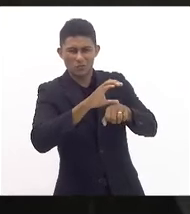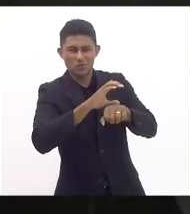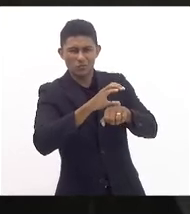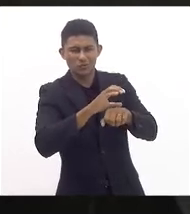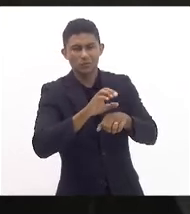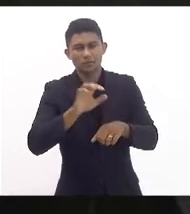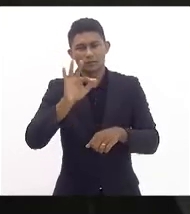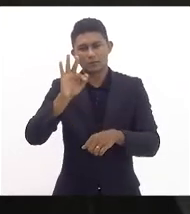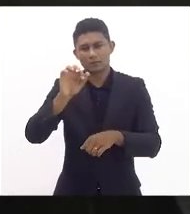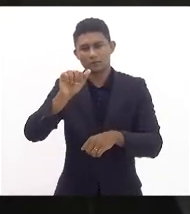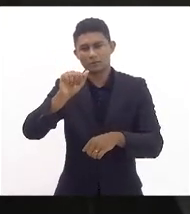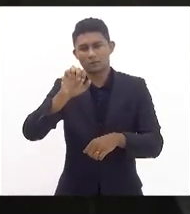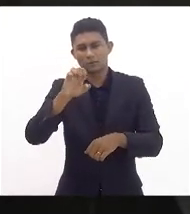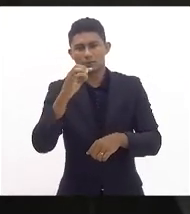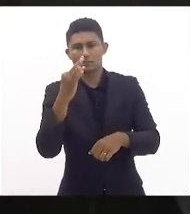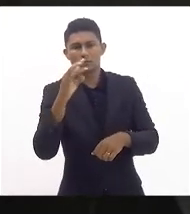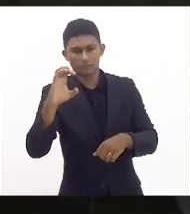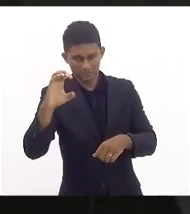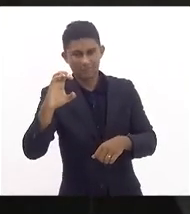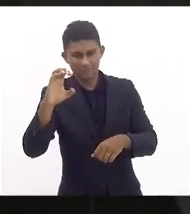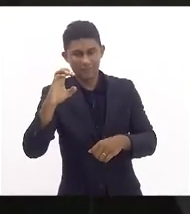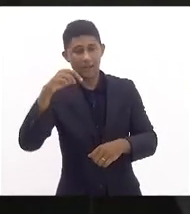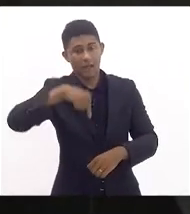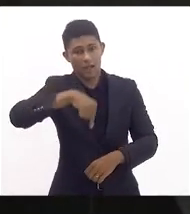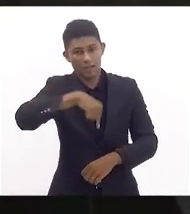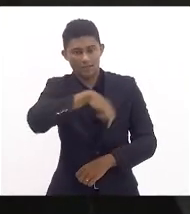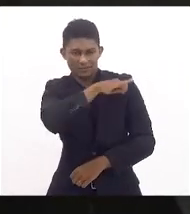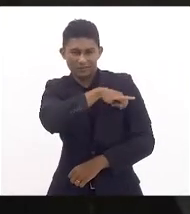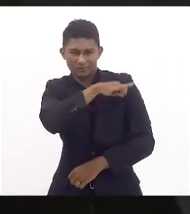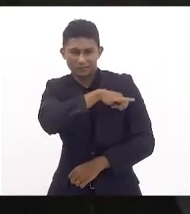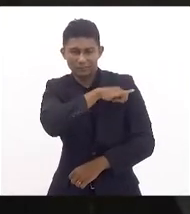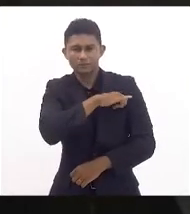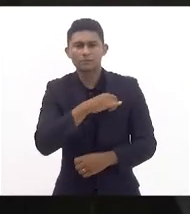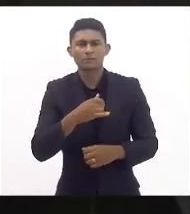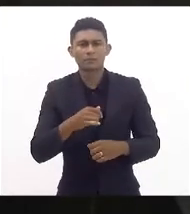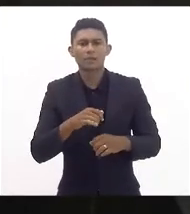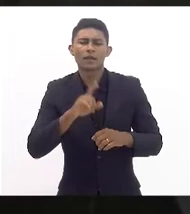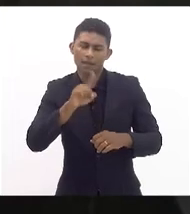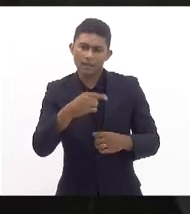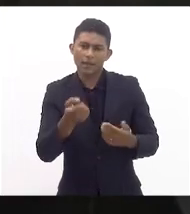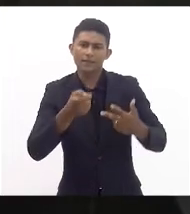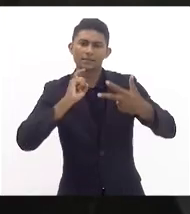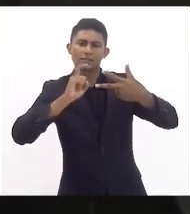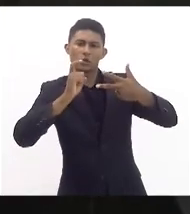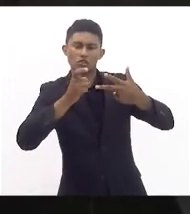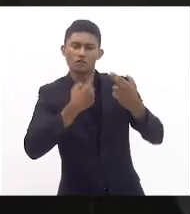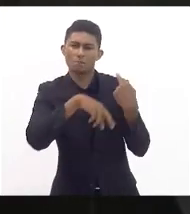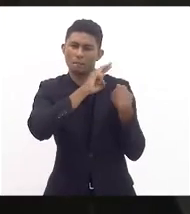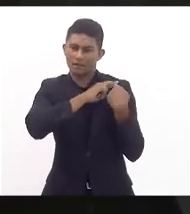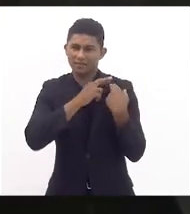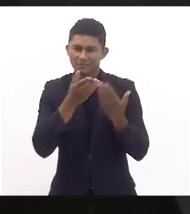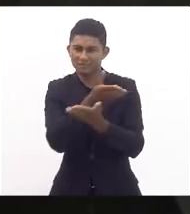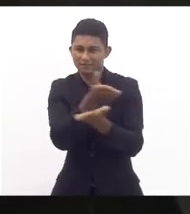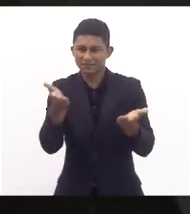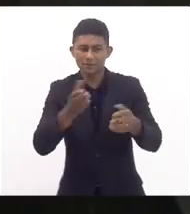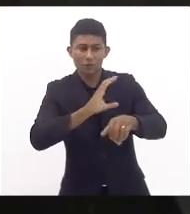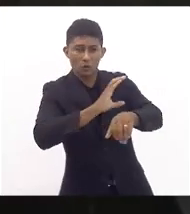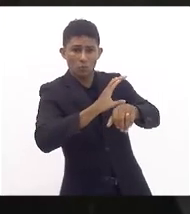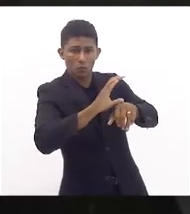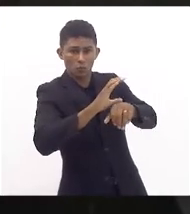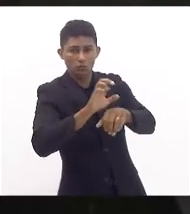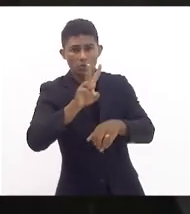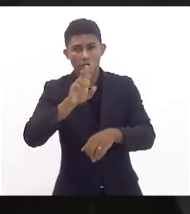Geração de Renda do nosso Estado, sob a responsabilidade do Executivo Estadual, para que